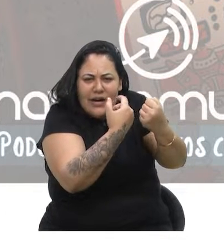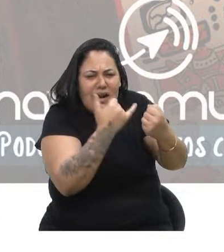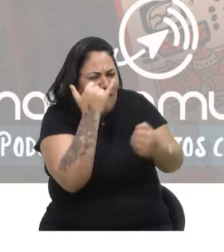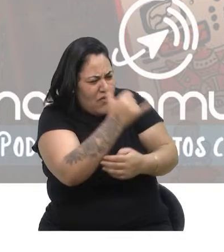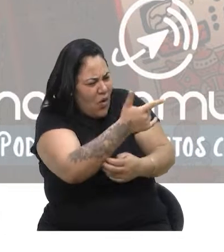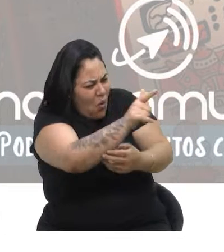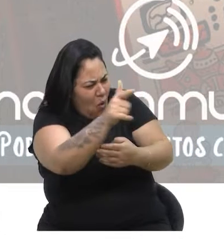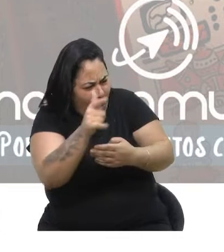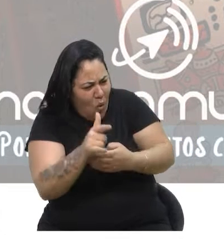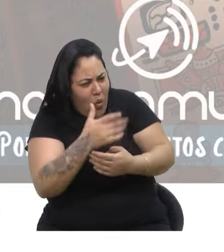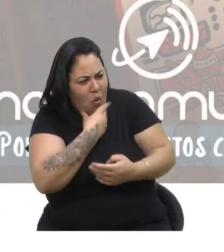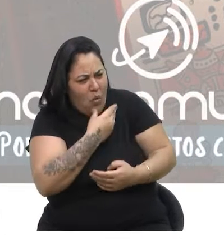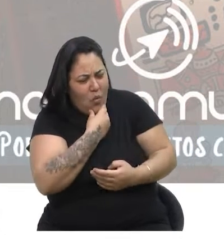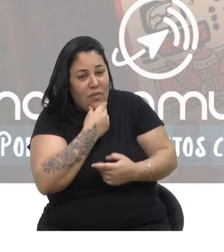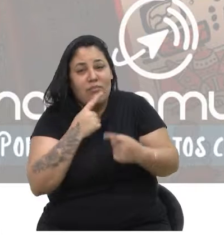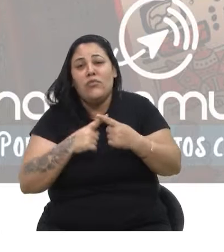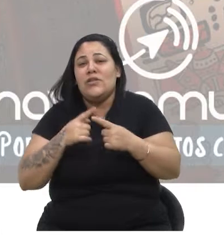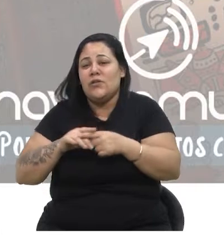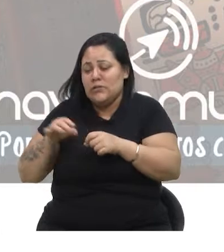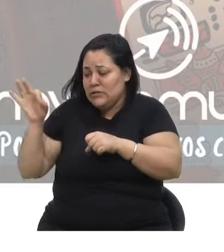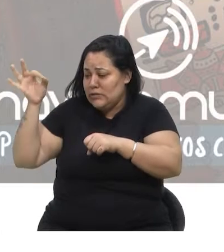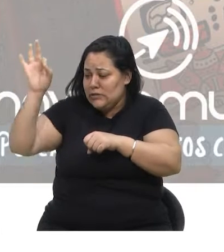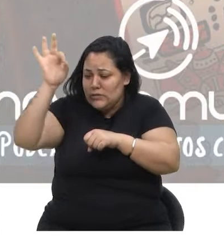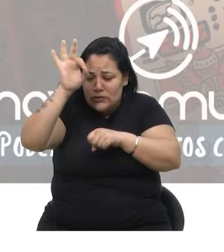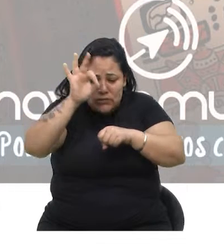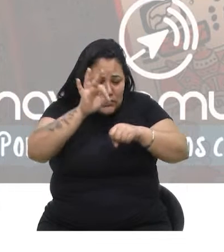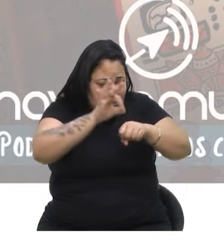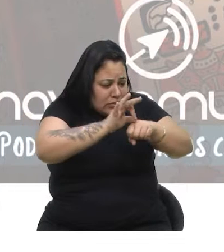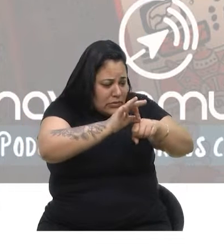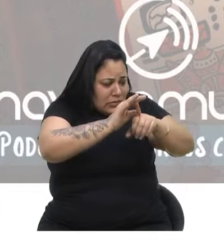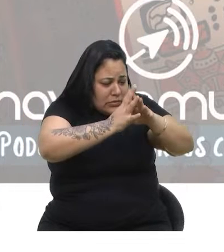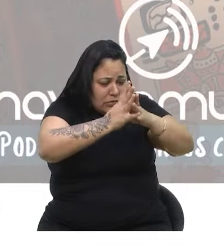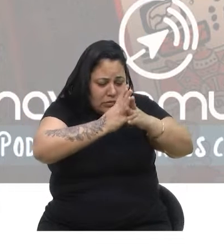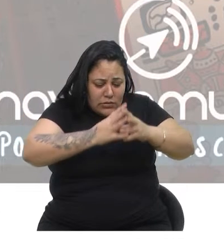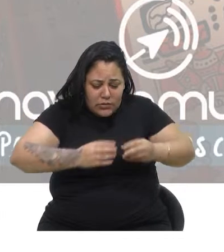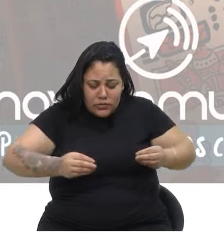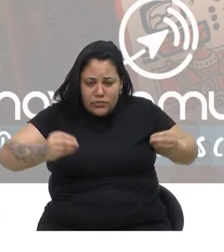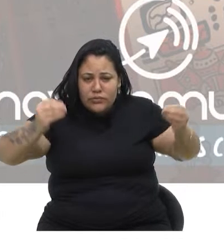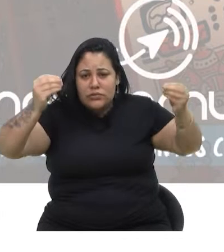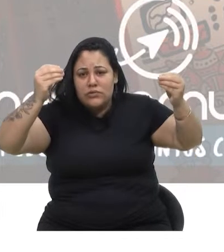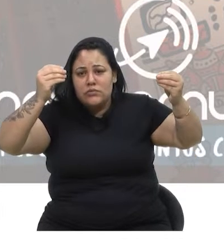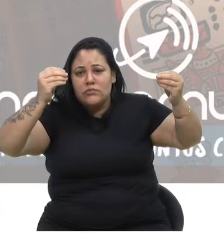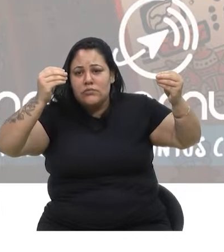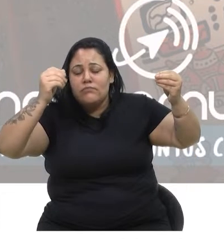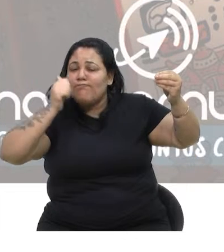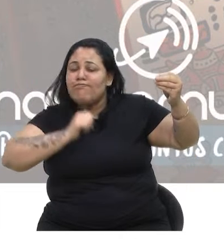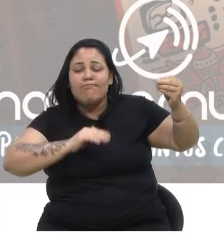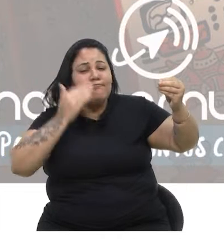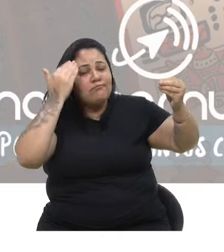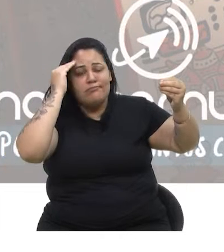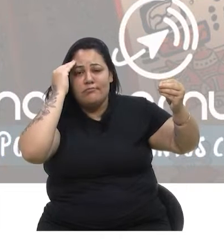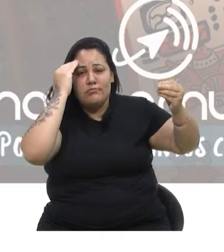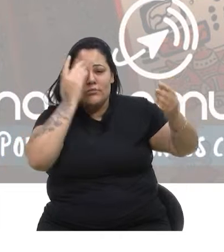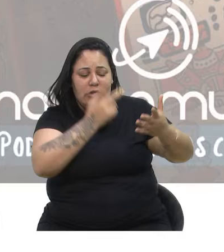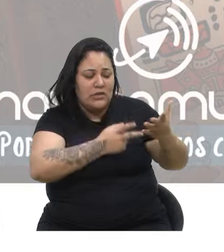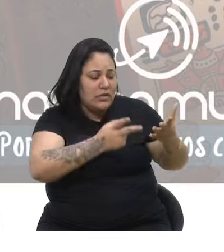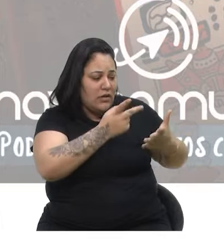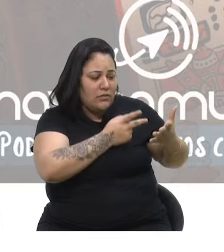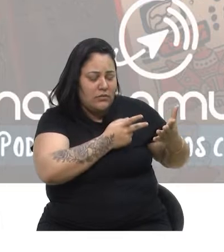Costal disse ao homem. As abelhas da terra dela estão sumindo e ela não entendeu os